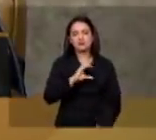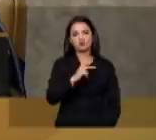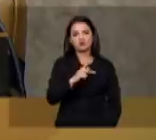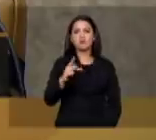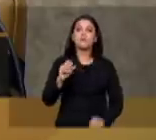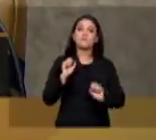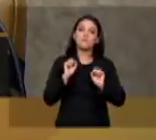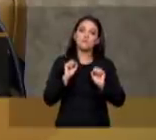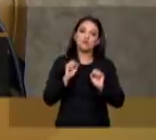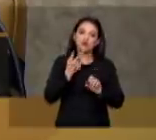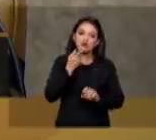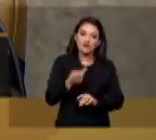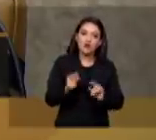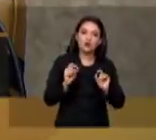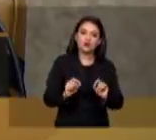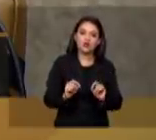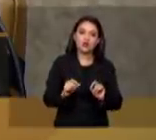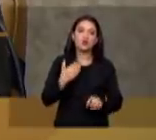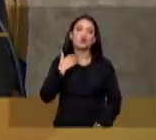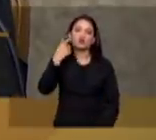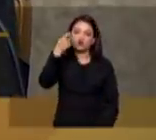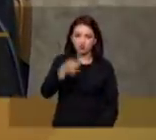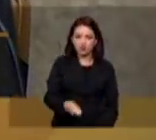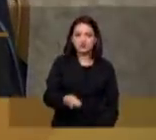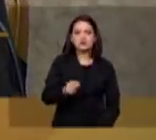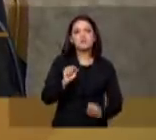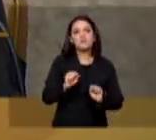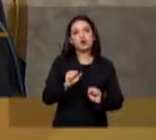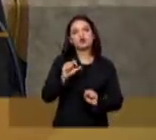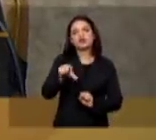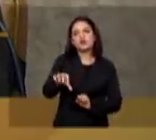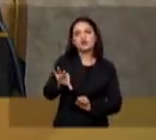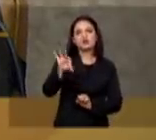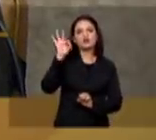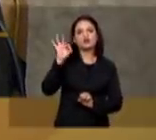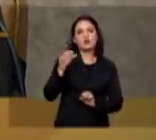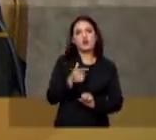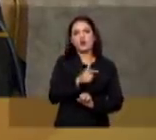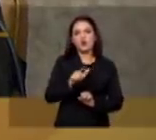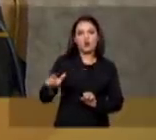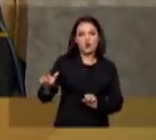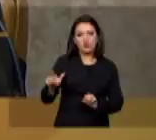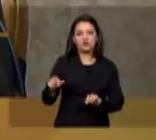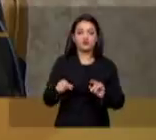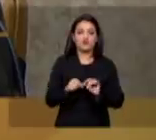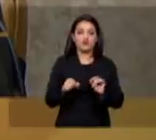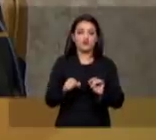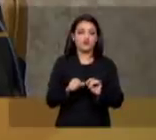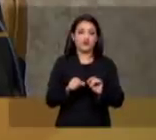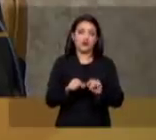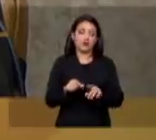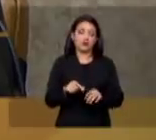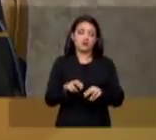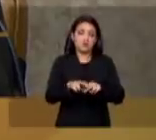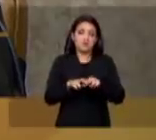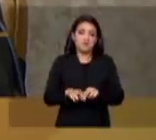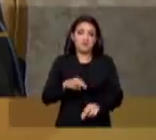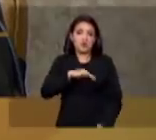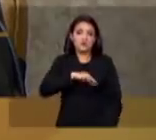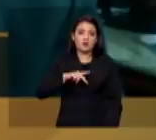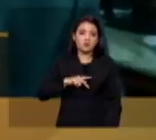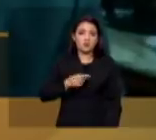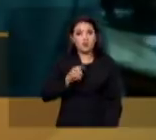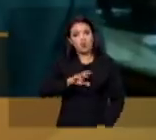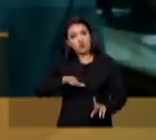um juízo competente diferente daquele que foi indicado pela parte ou pelo Ministério Público. Mas isso